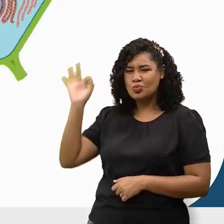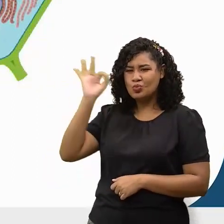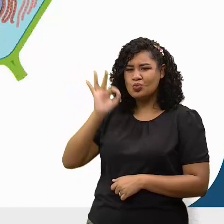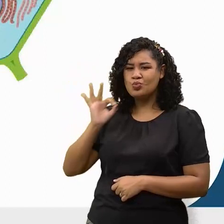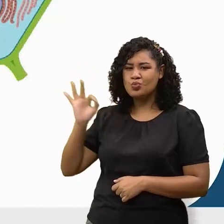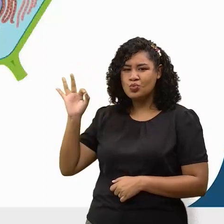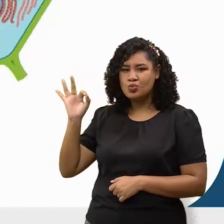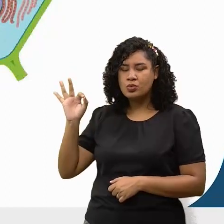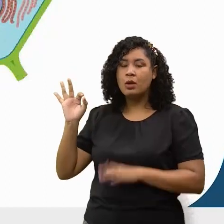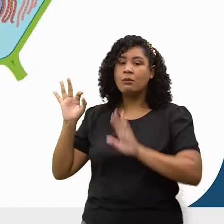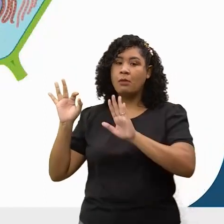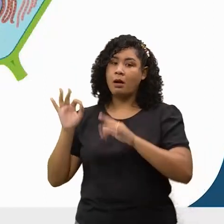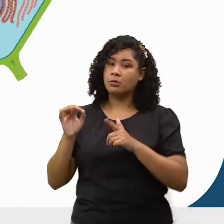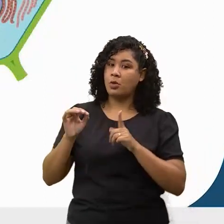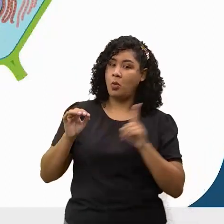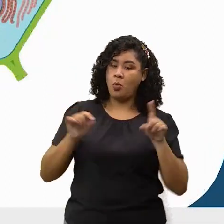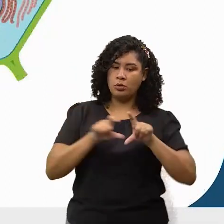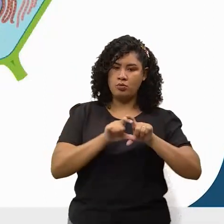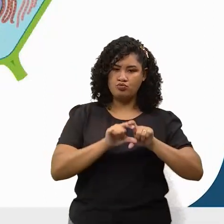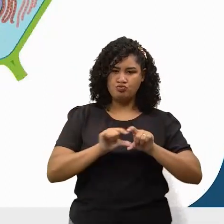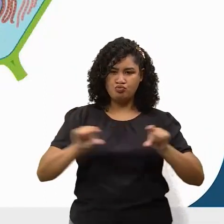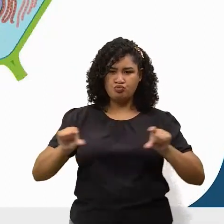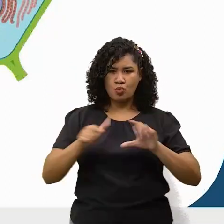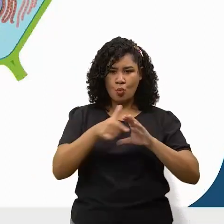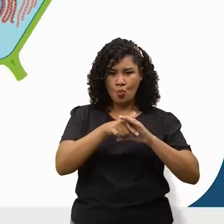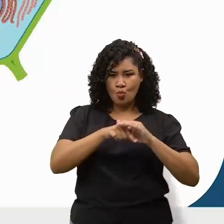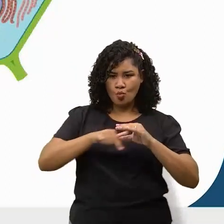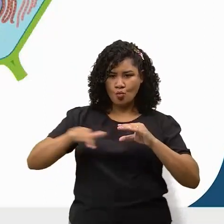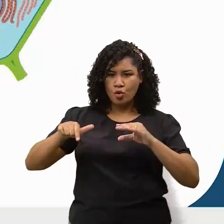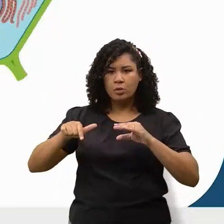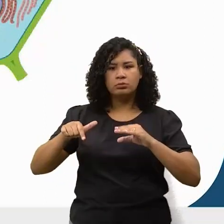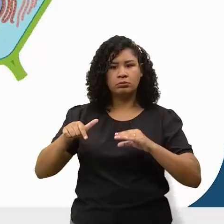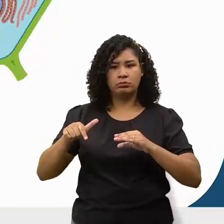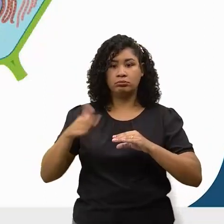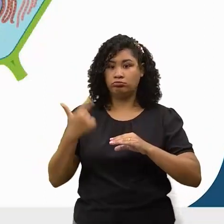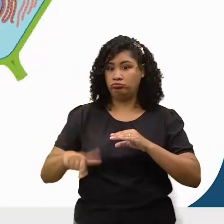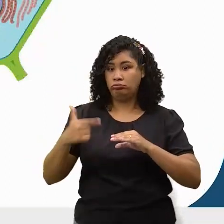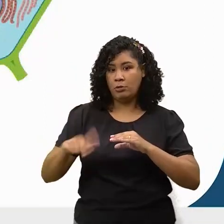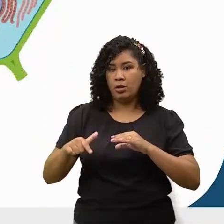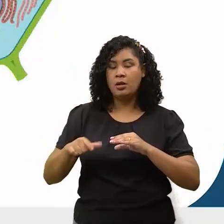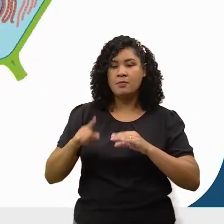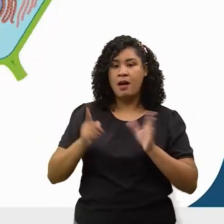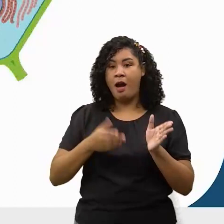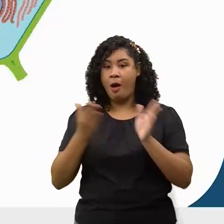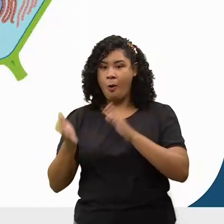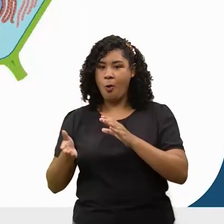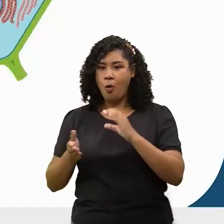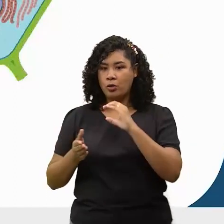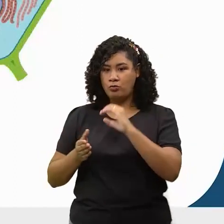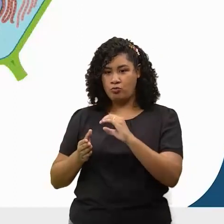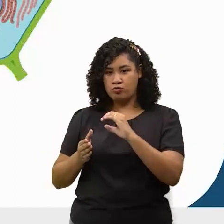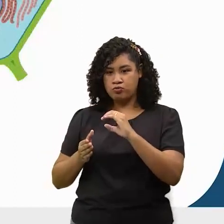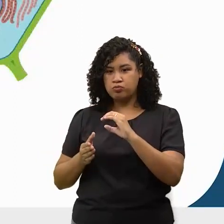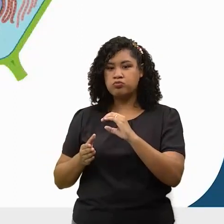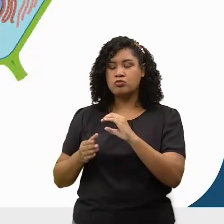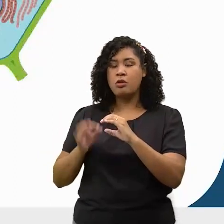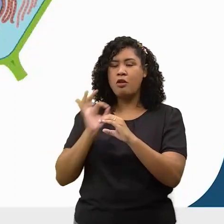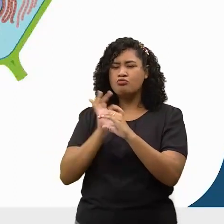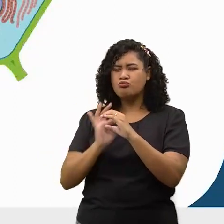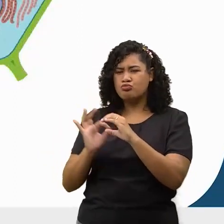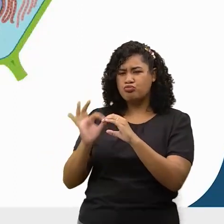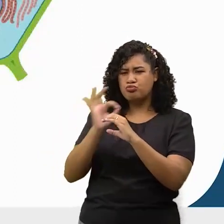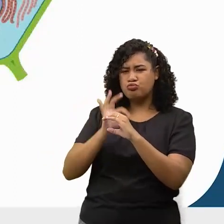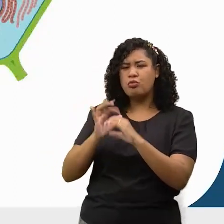possuem organelas, as eucarióticas possuem. Detalhe, a gente divide as células eucarióticas em dois